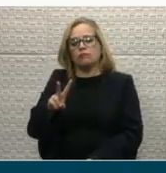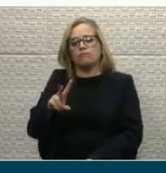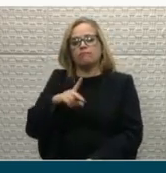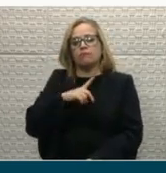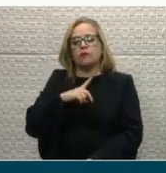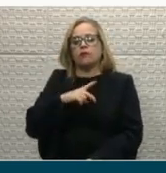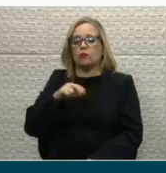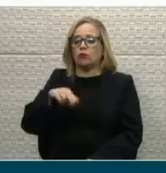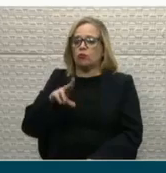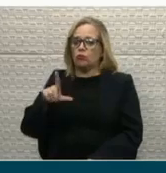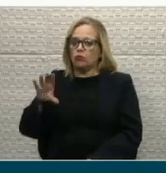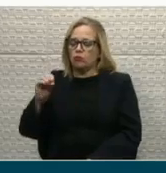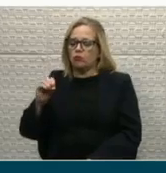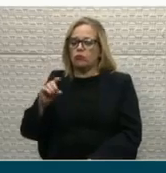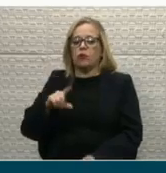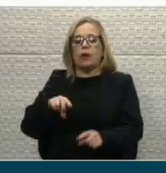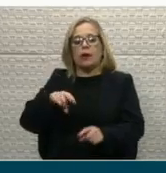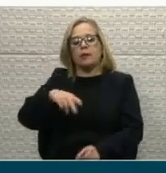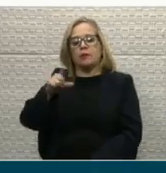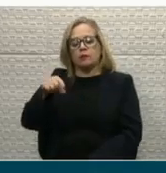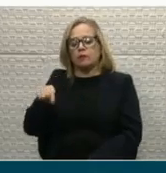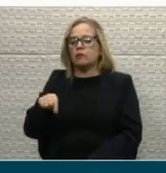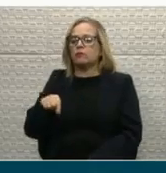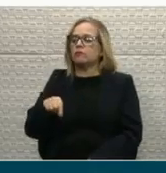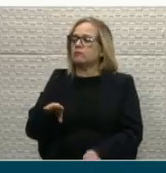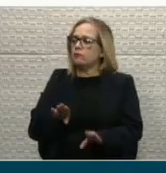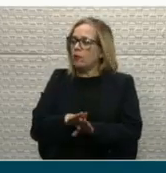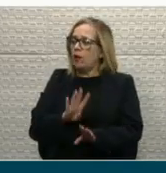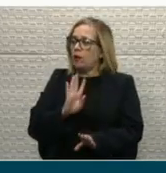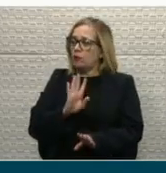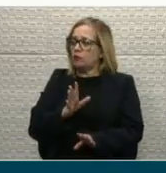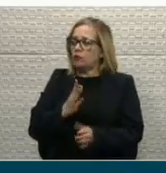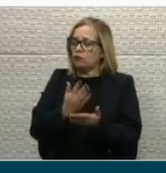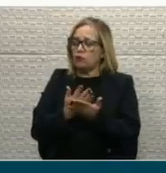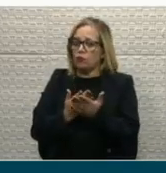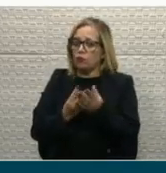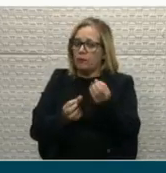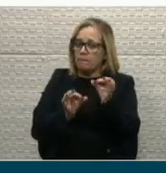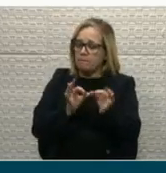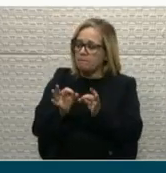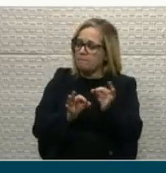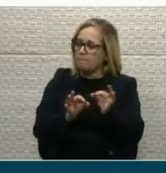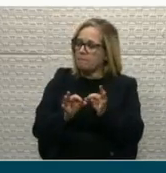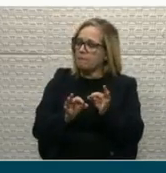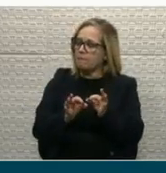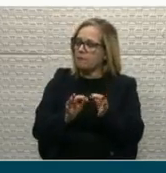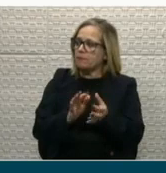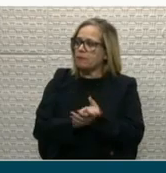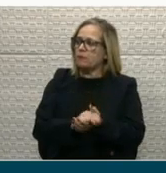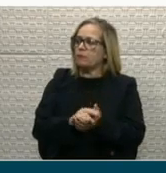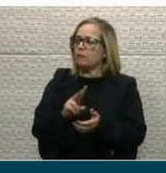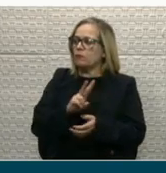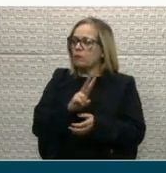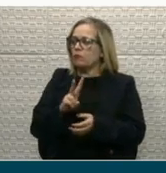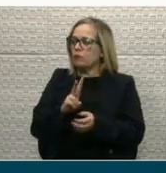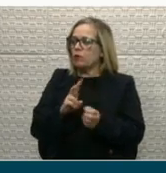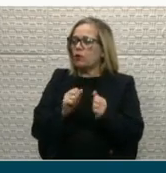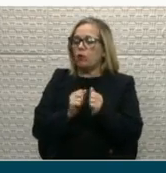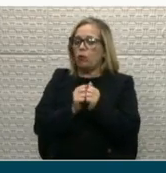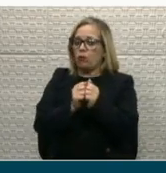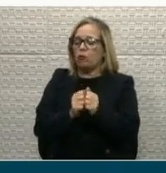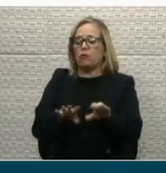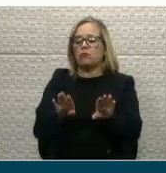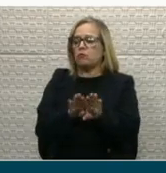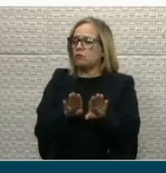tem que ser nulo. A matriz A menos lambda I nós já vimos como constrói. O vetor V compõe essas